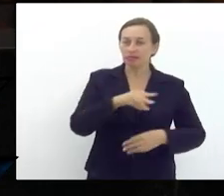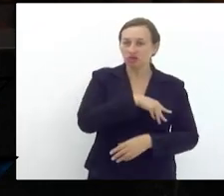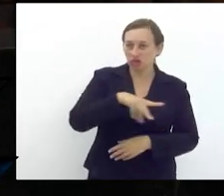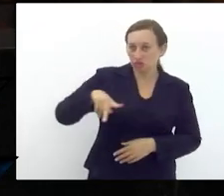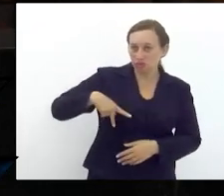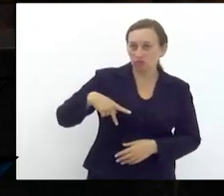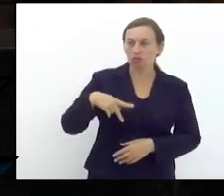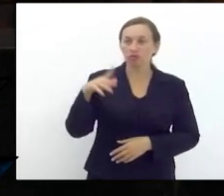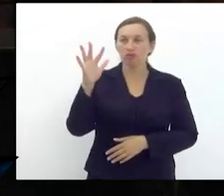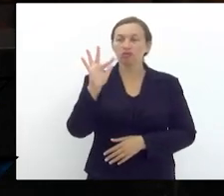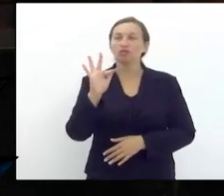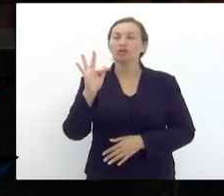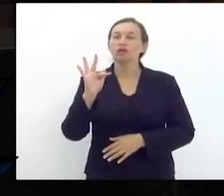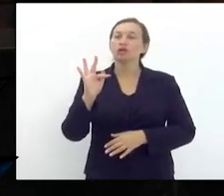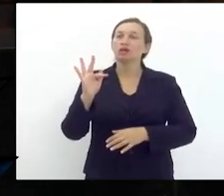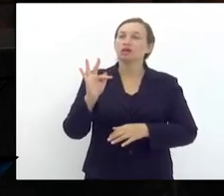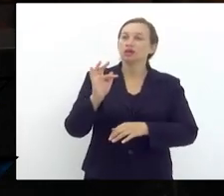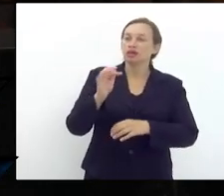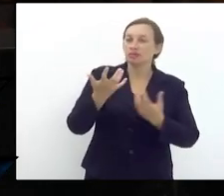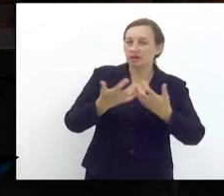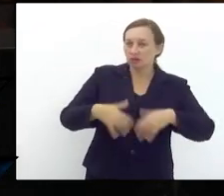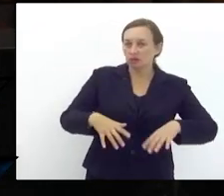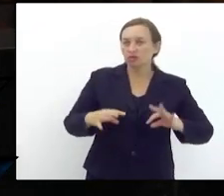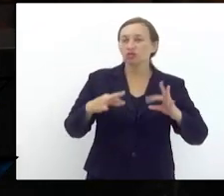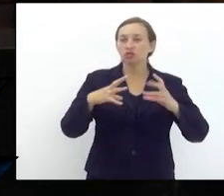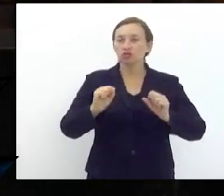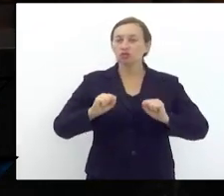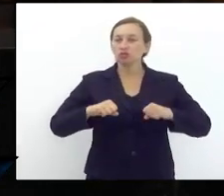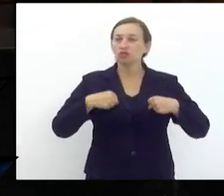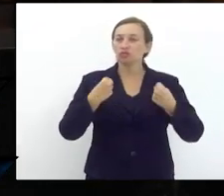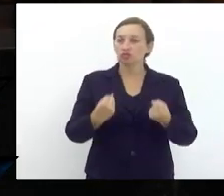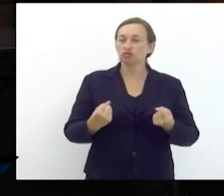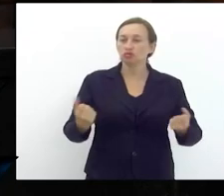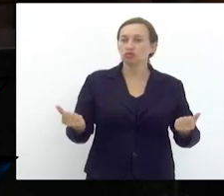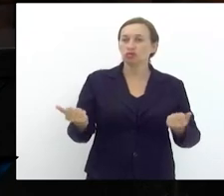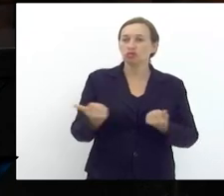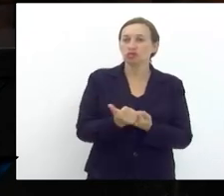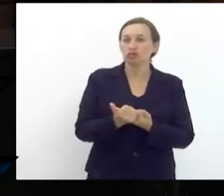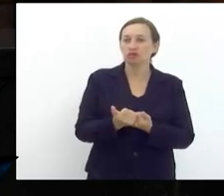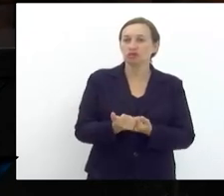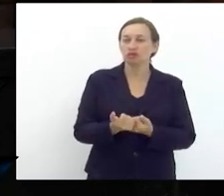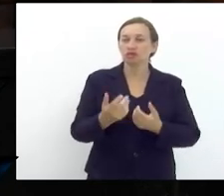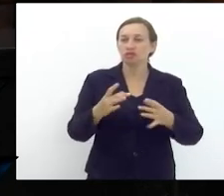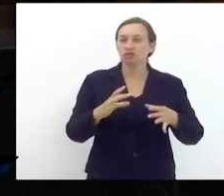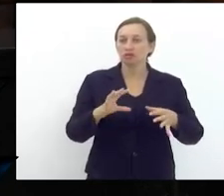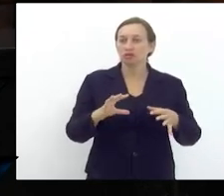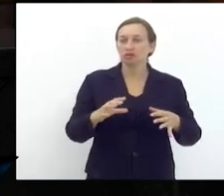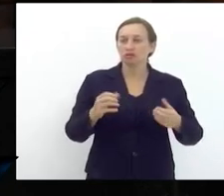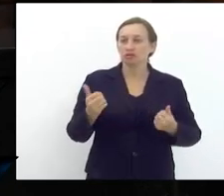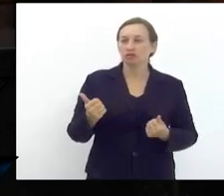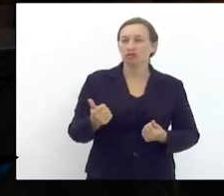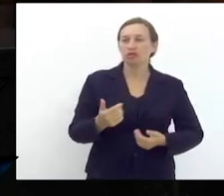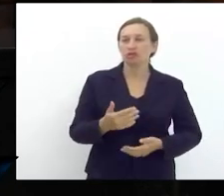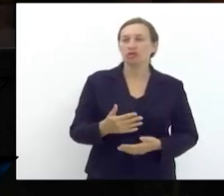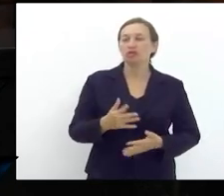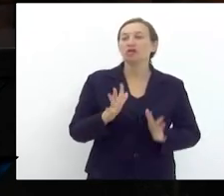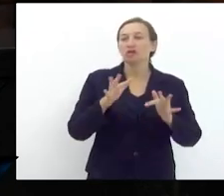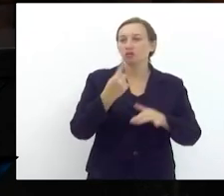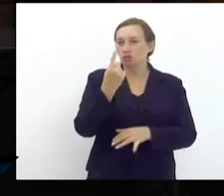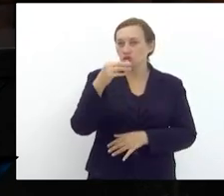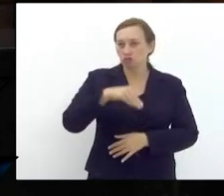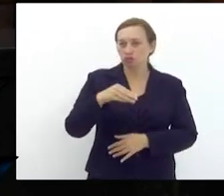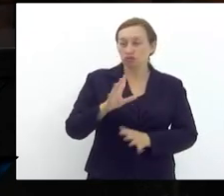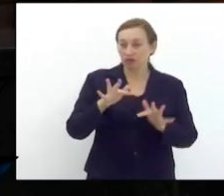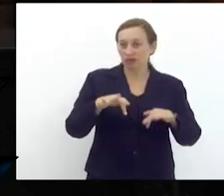Petrópolis por tudo que tem feito e todo mundo que contribui com essa luta ontem com o nosso mandato popular por fim no meu minuto final